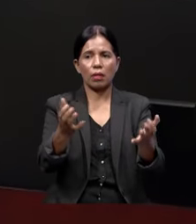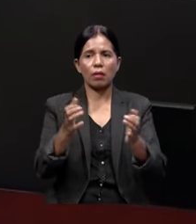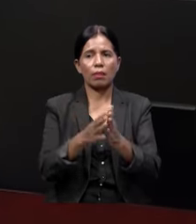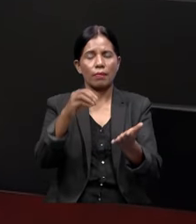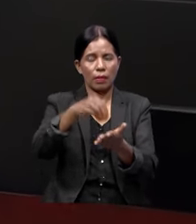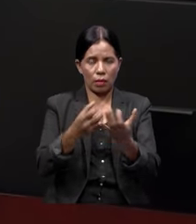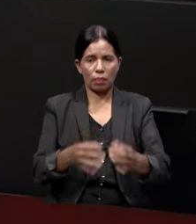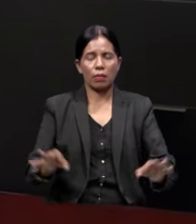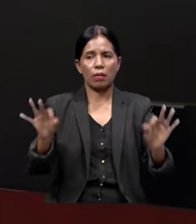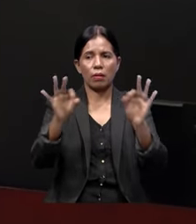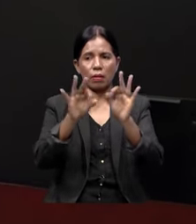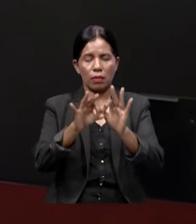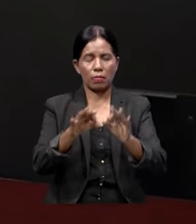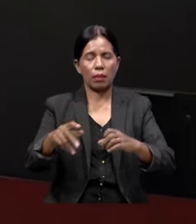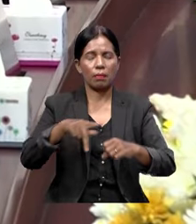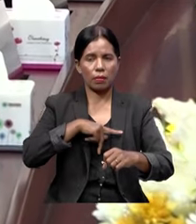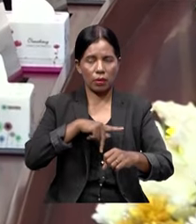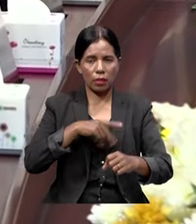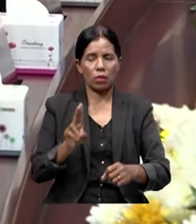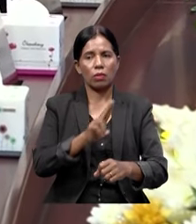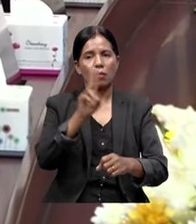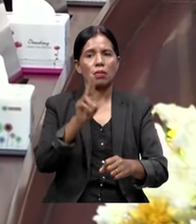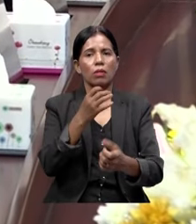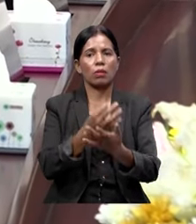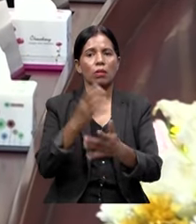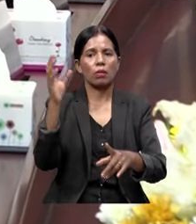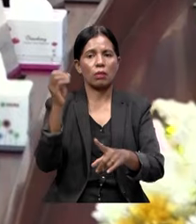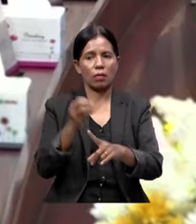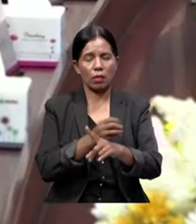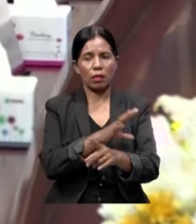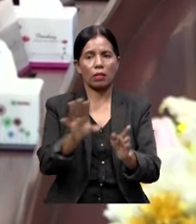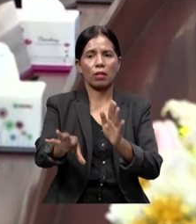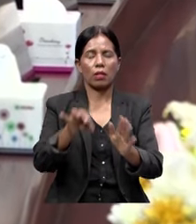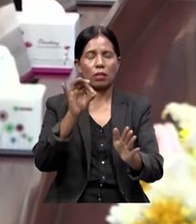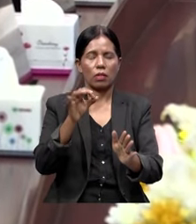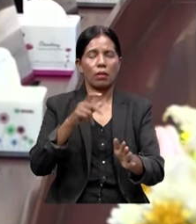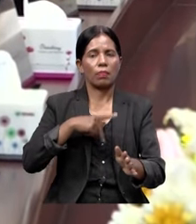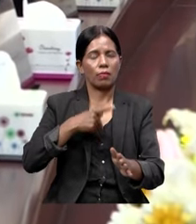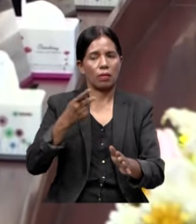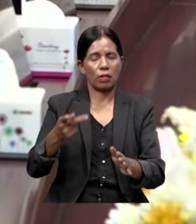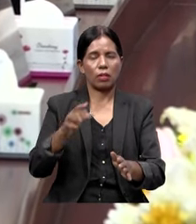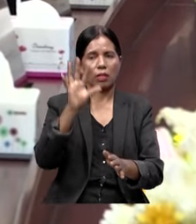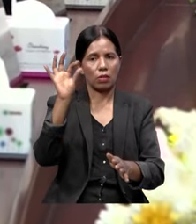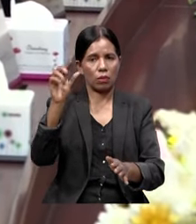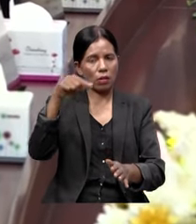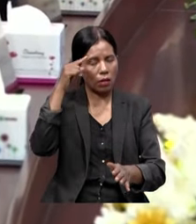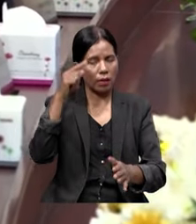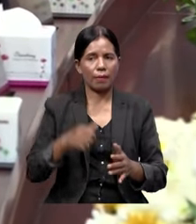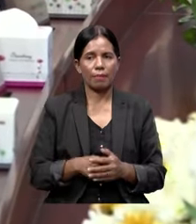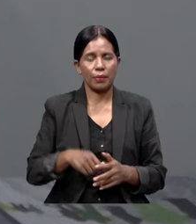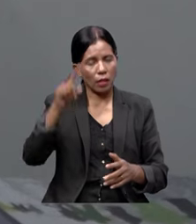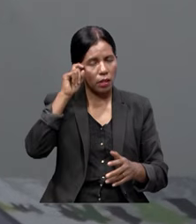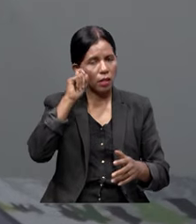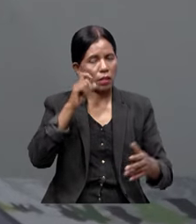liu prioridade para interesse privado, onde aproveita de oportunidade a torretam privilégio e a nono governo. Bom, Xanana, ele lhe